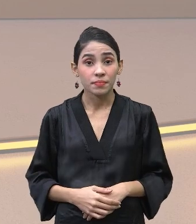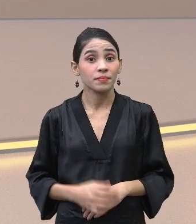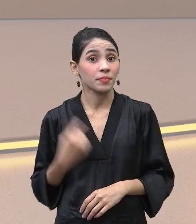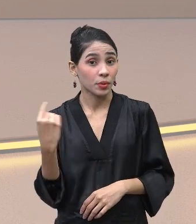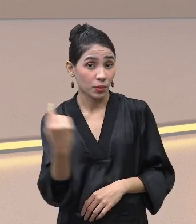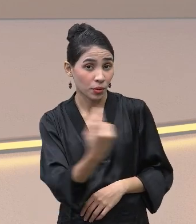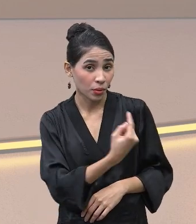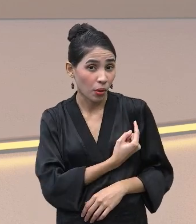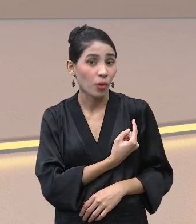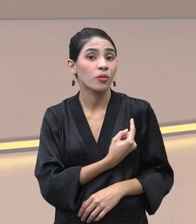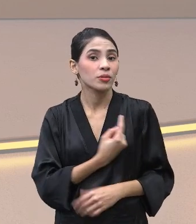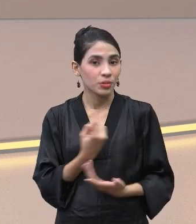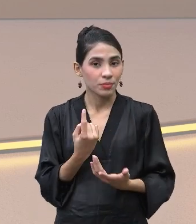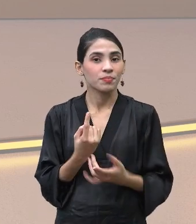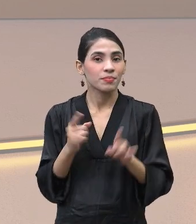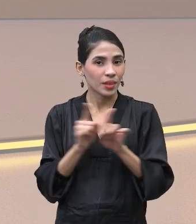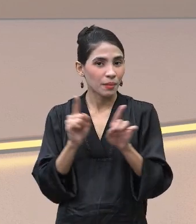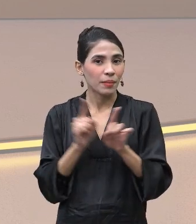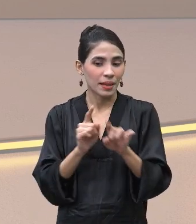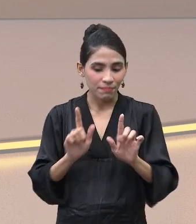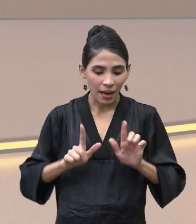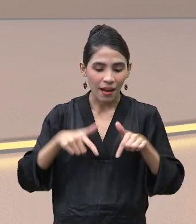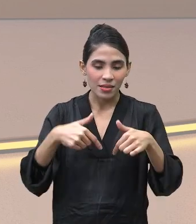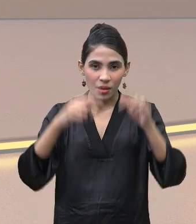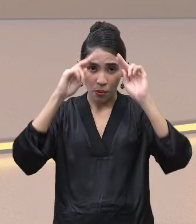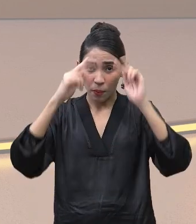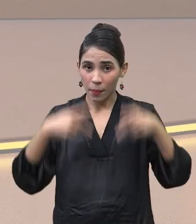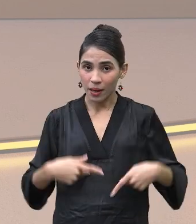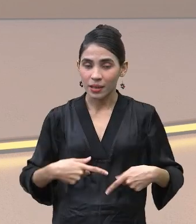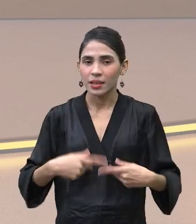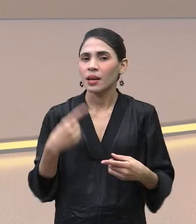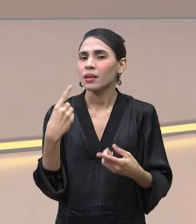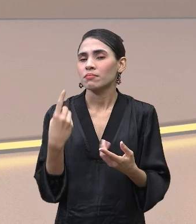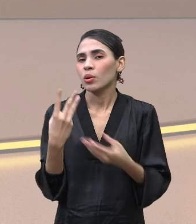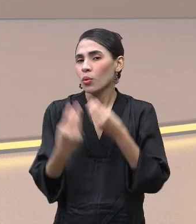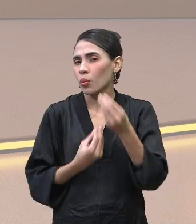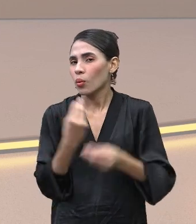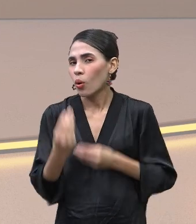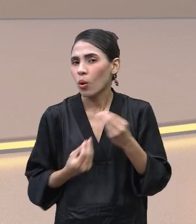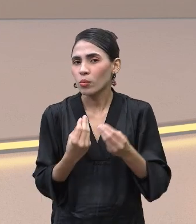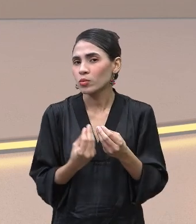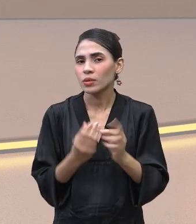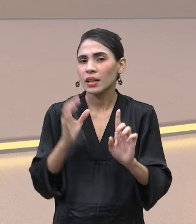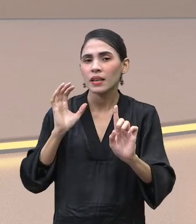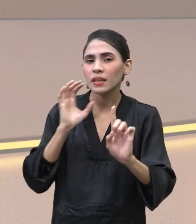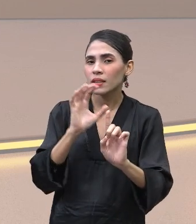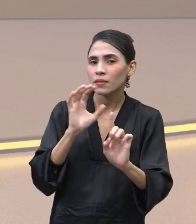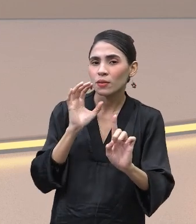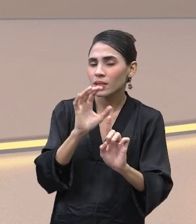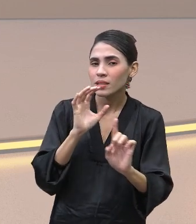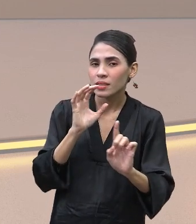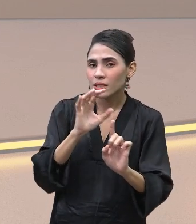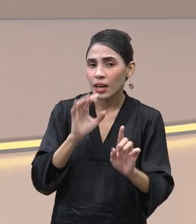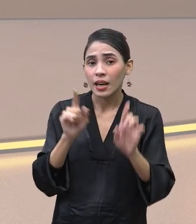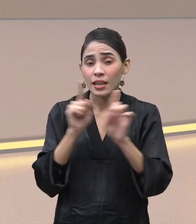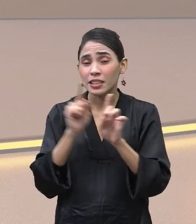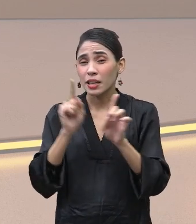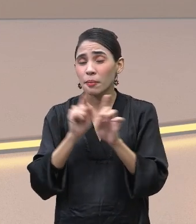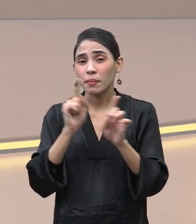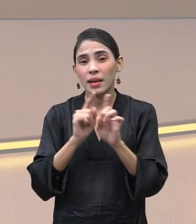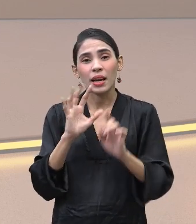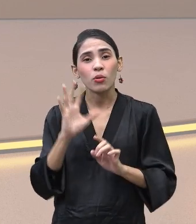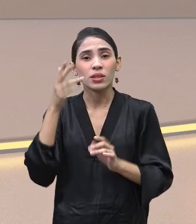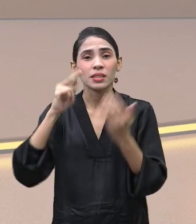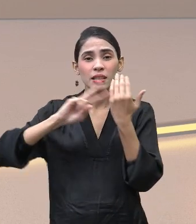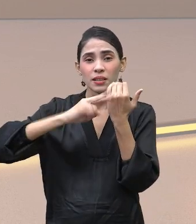nós fazemos parte dessas interferências, como é que essas interferências elas vão causar impactos,